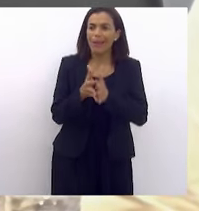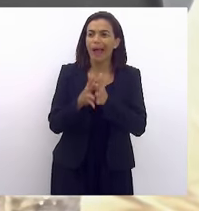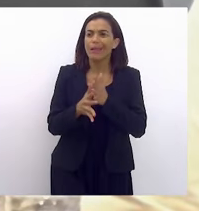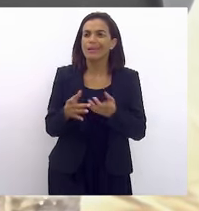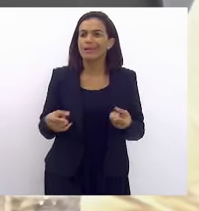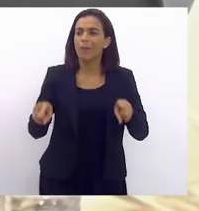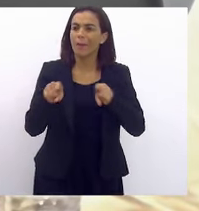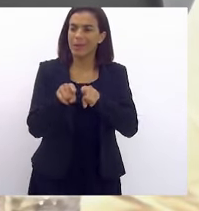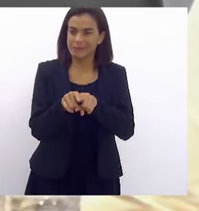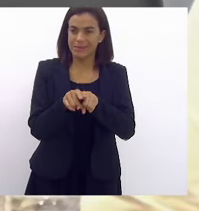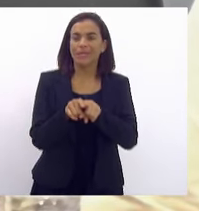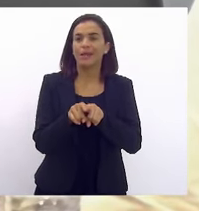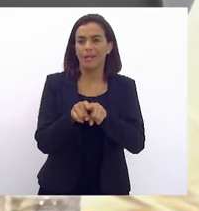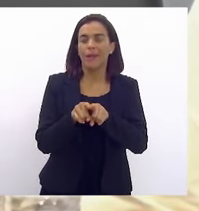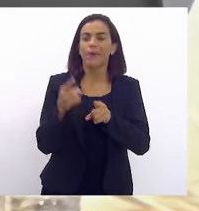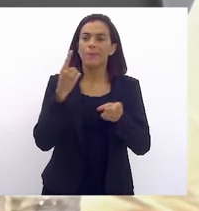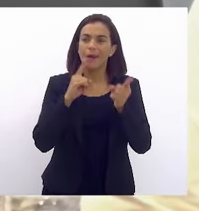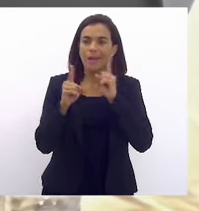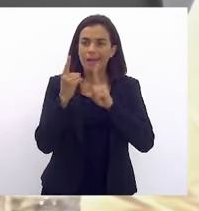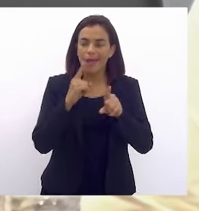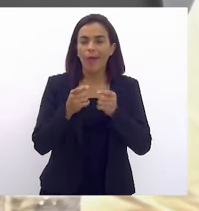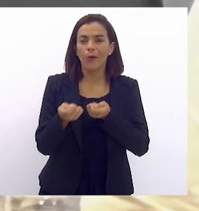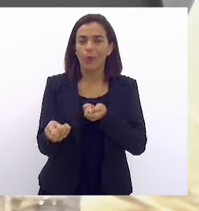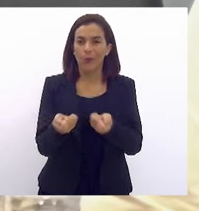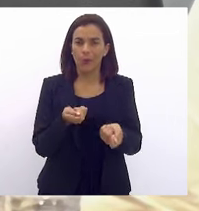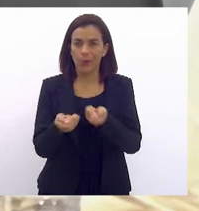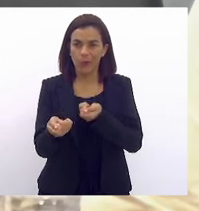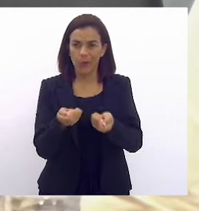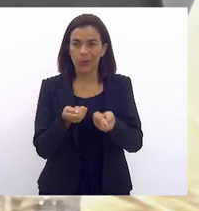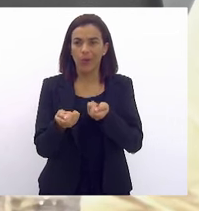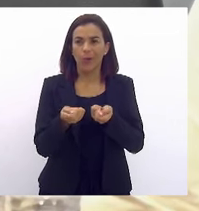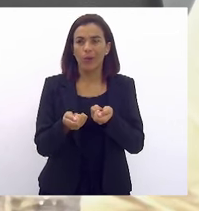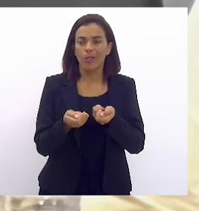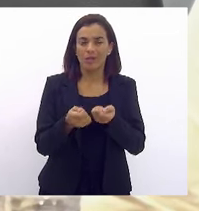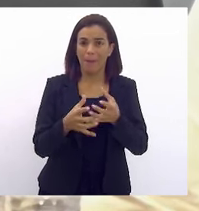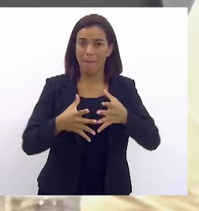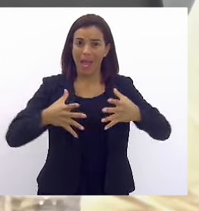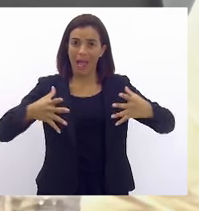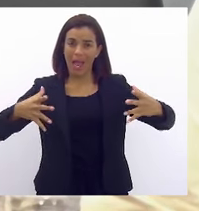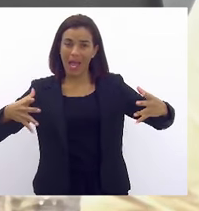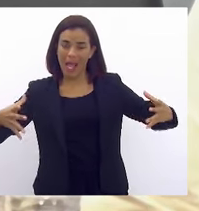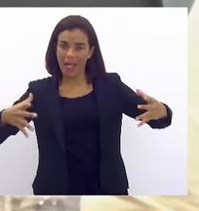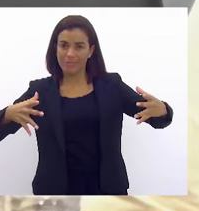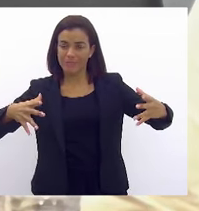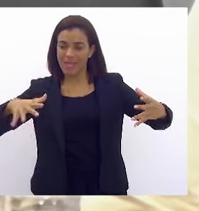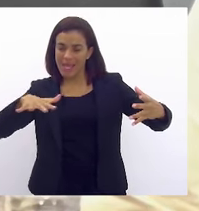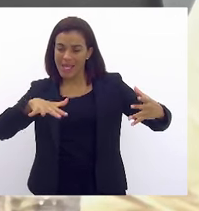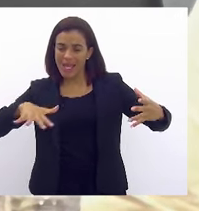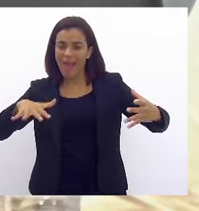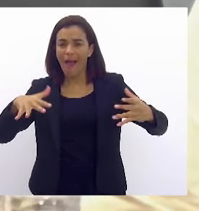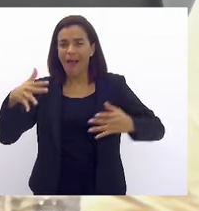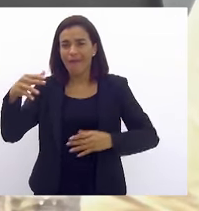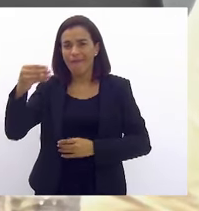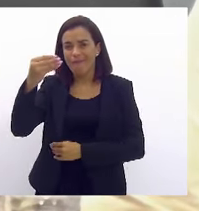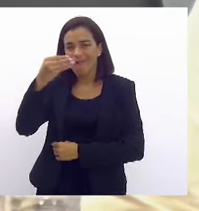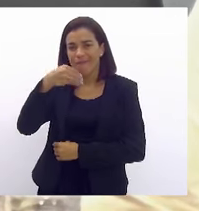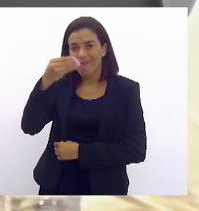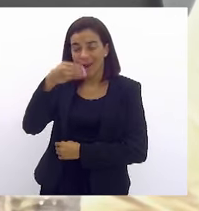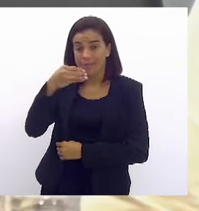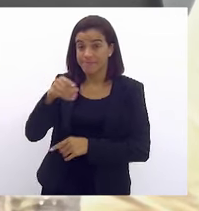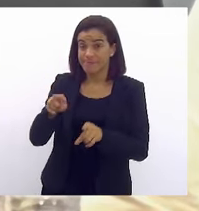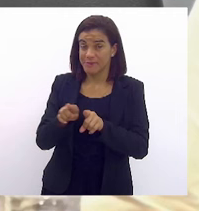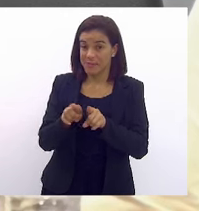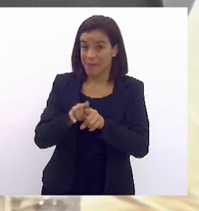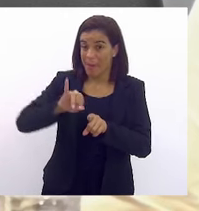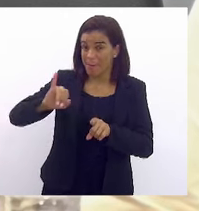Meio Ambiente de Maricá no controle da expansão urbana em áreas vulneráveis, em áreas frágeis. Inclusive, parabenizamos